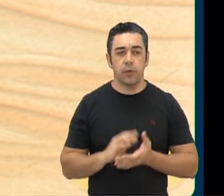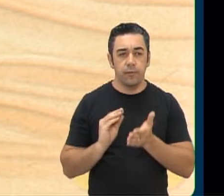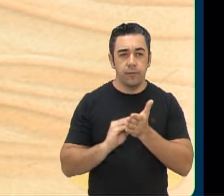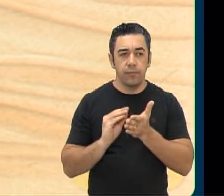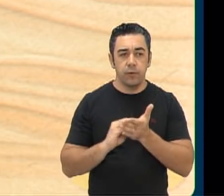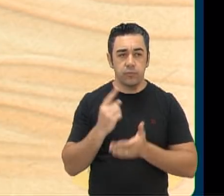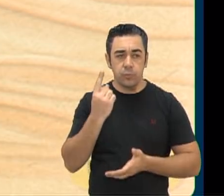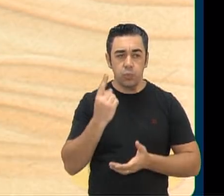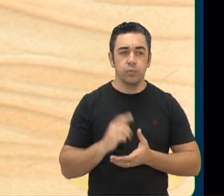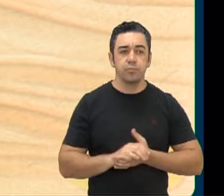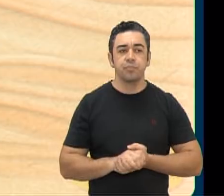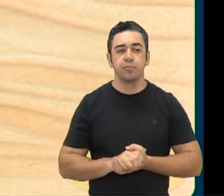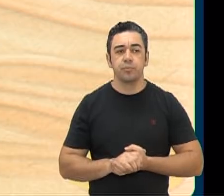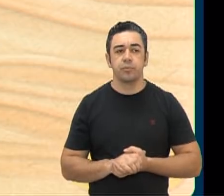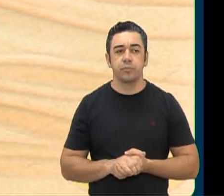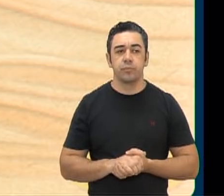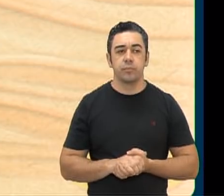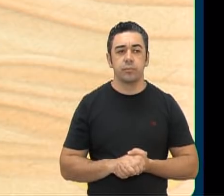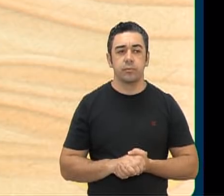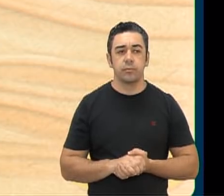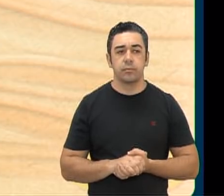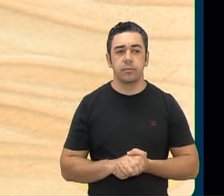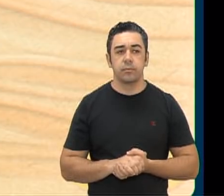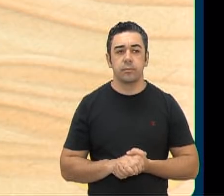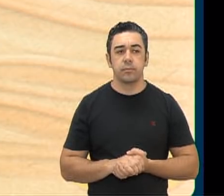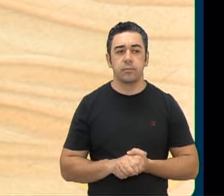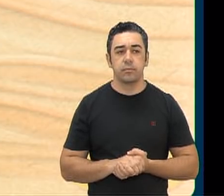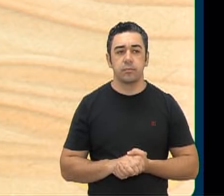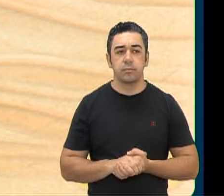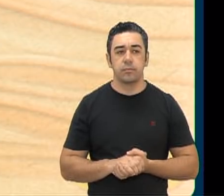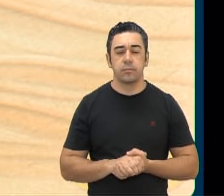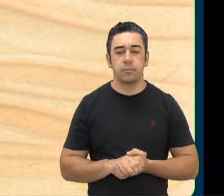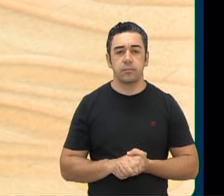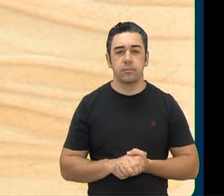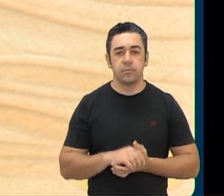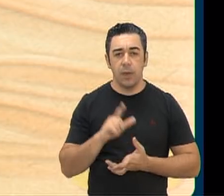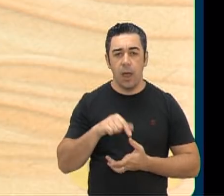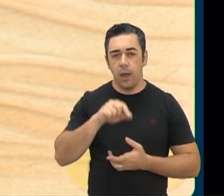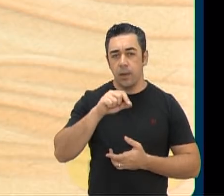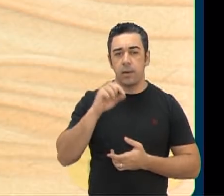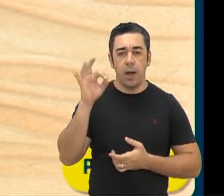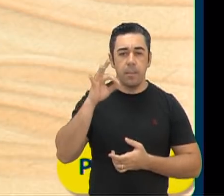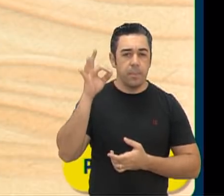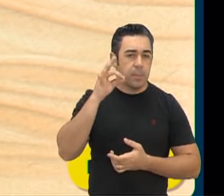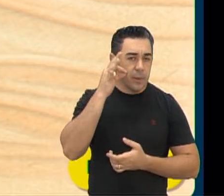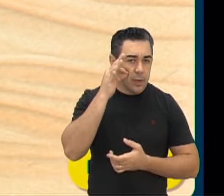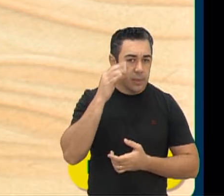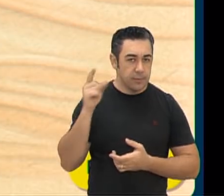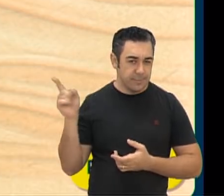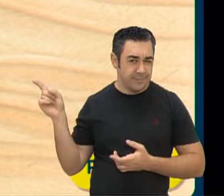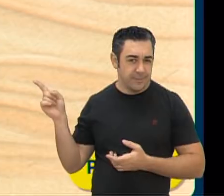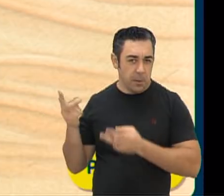gente vai encaixar agora, seria a antena ali da abelha, uma figura de uma abelha.